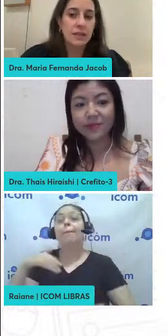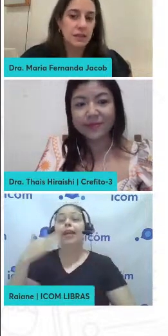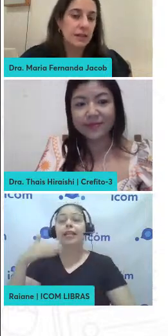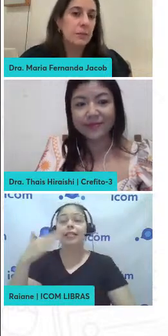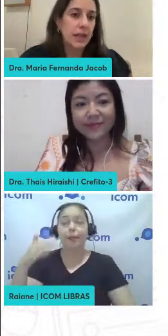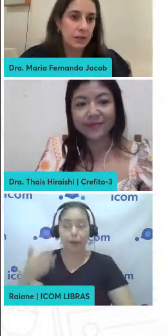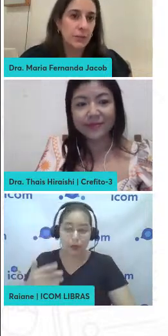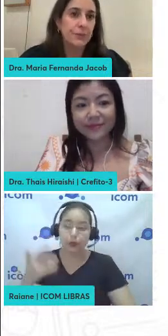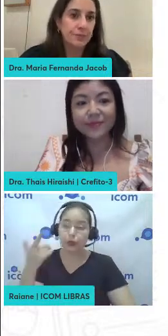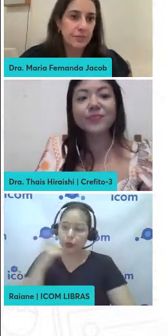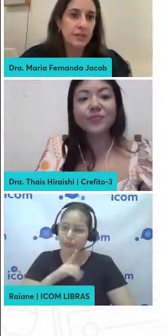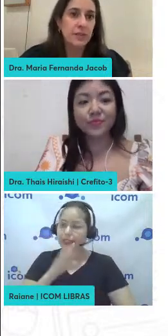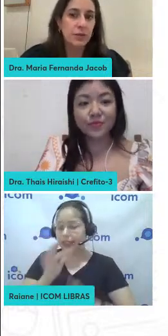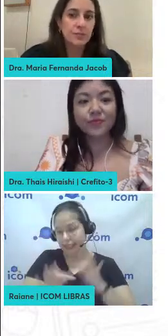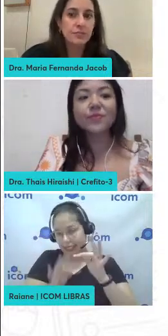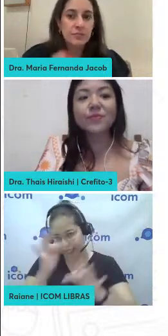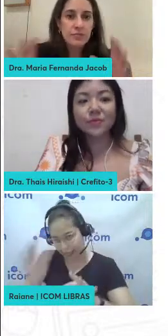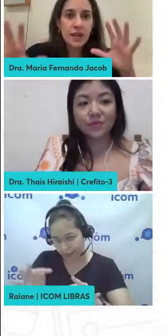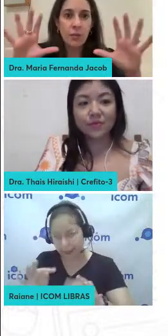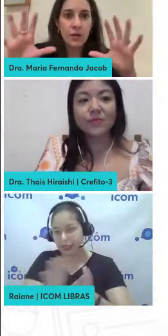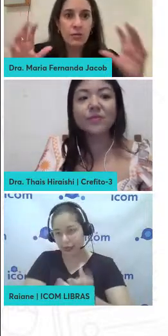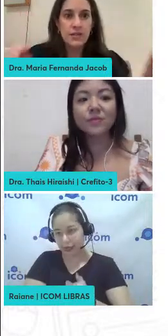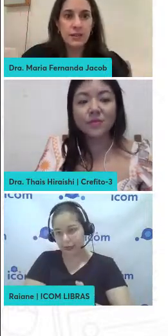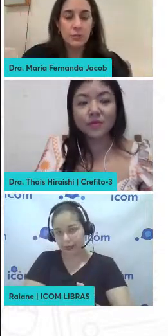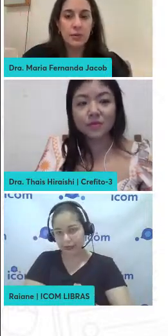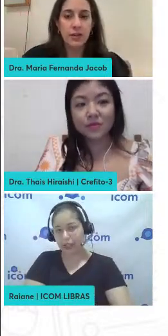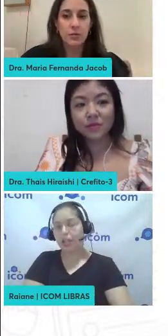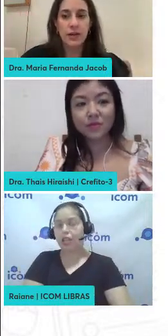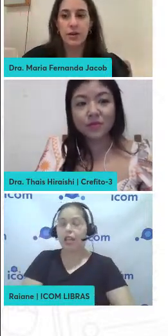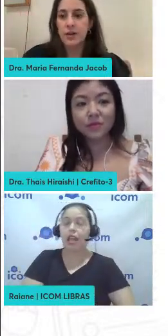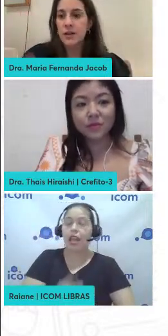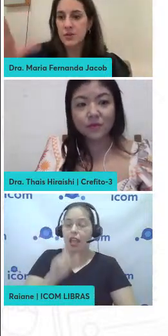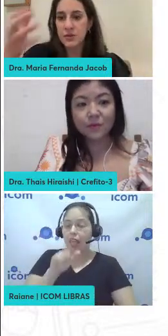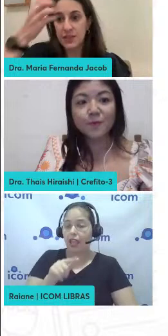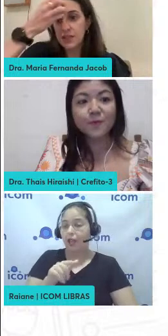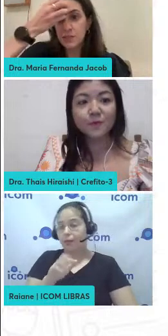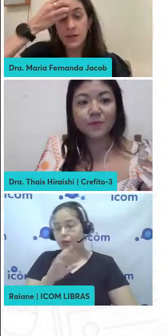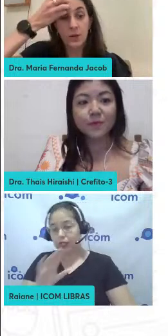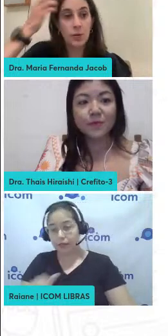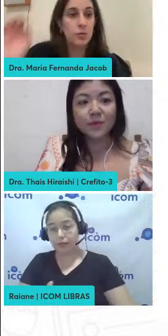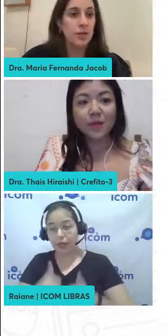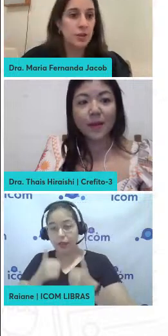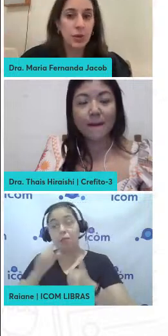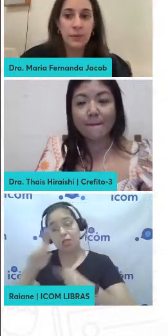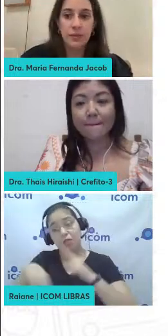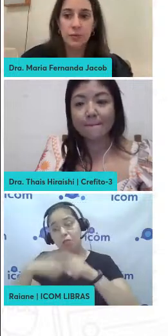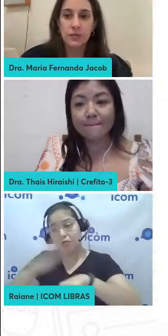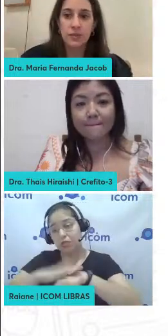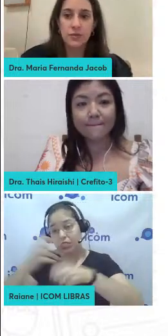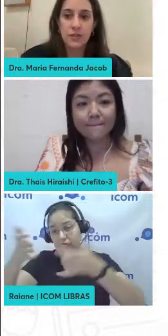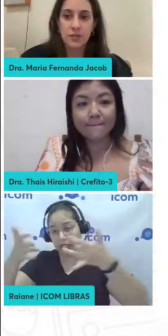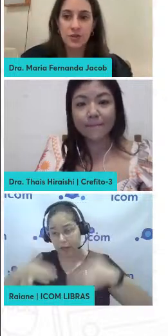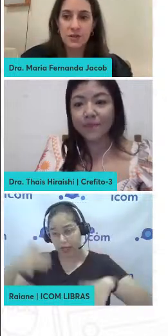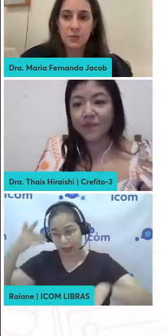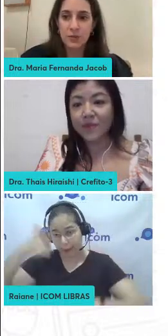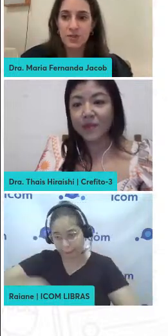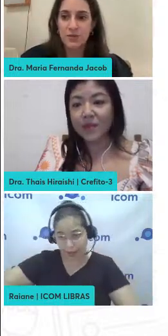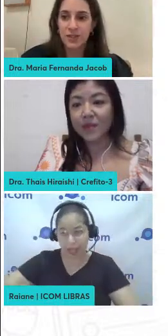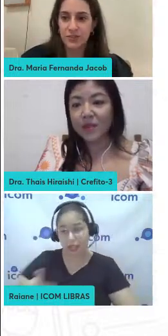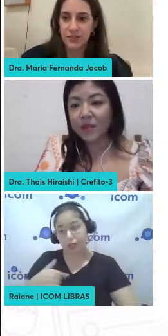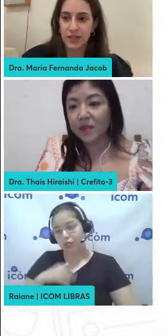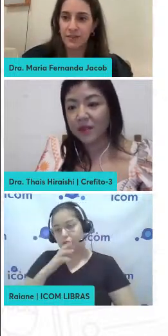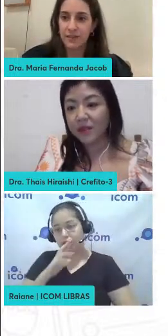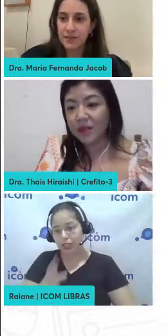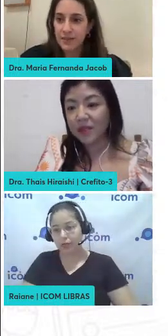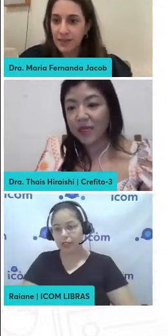traçar esse tratamento. Então, é uma coisa aí um pouquinho maior. Mas se você quiser explicar um pouco melhor a tua pergunta, não sei se eu te respondi,